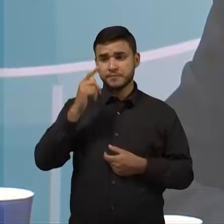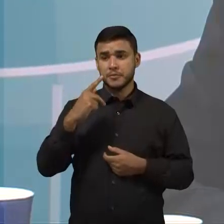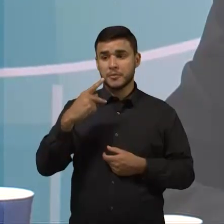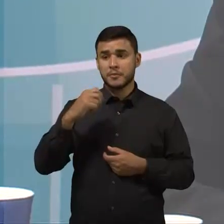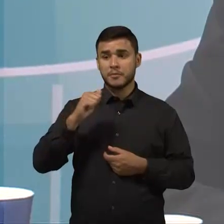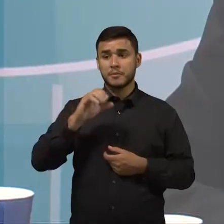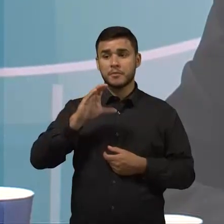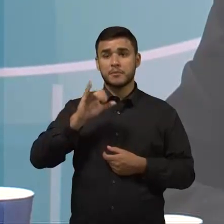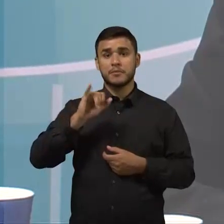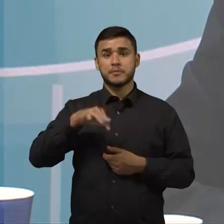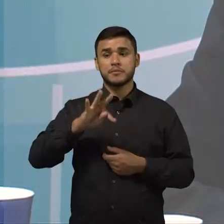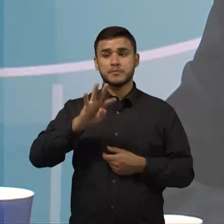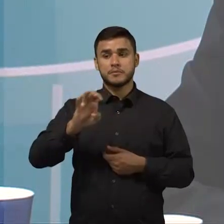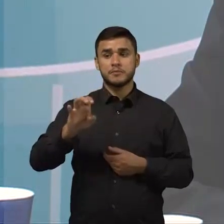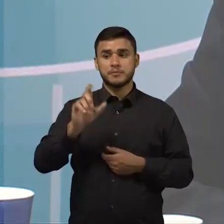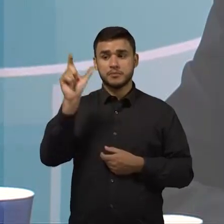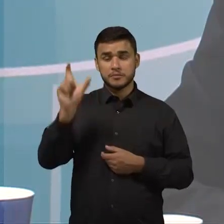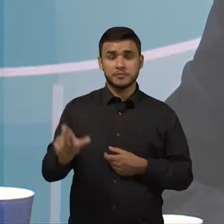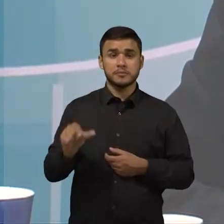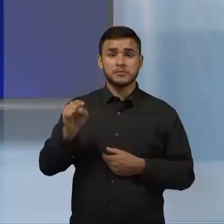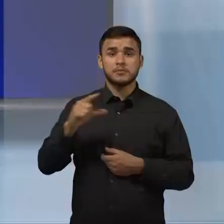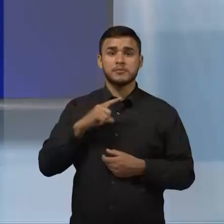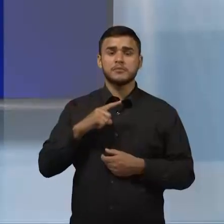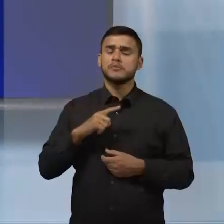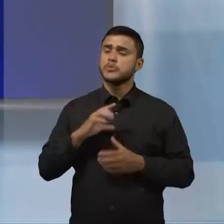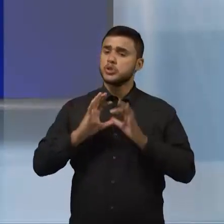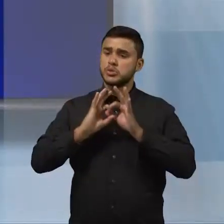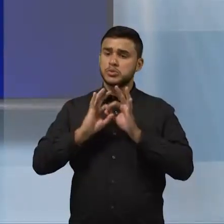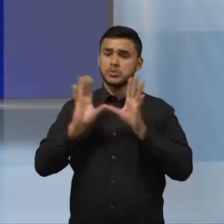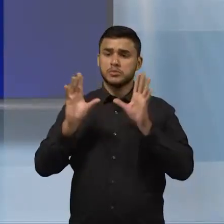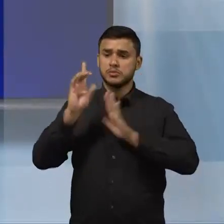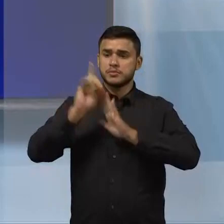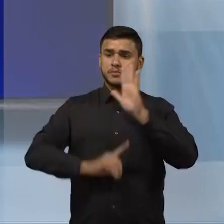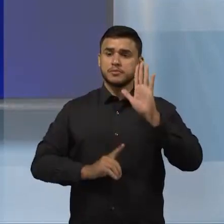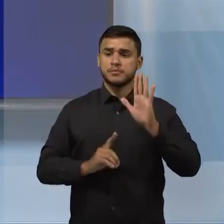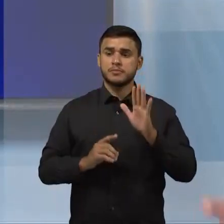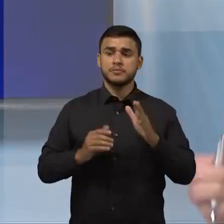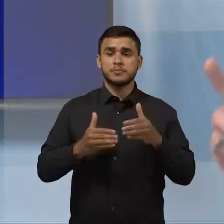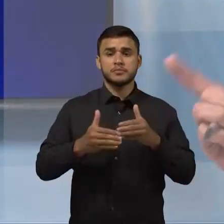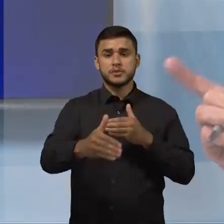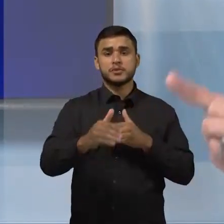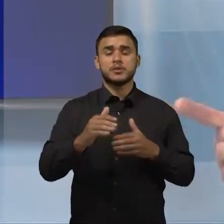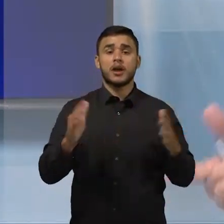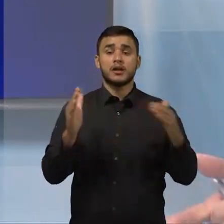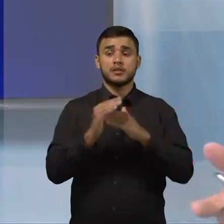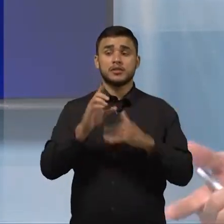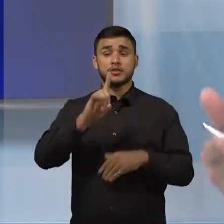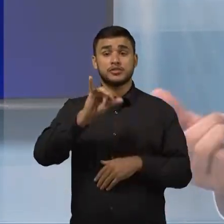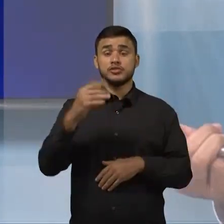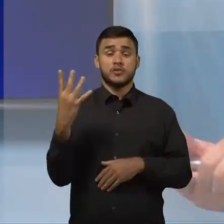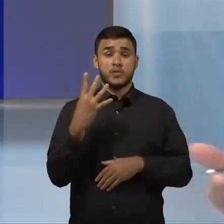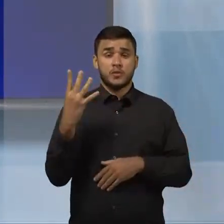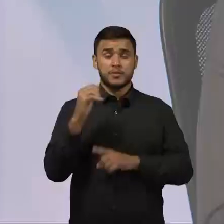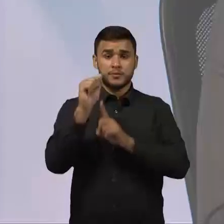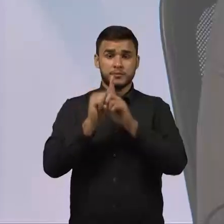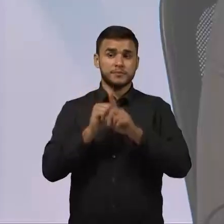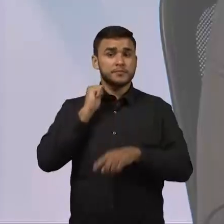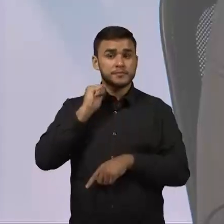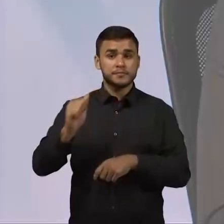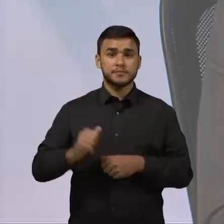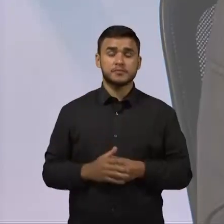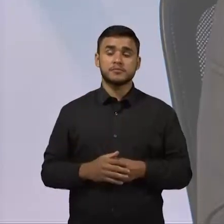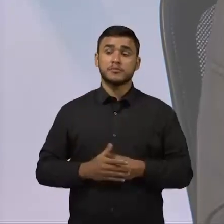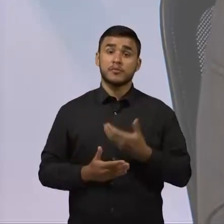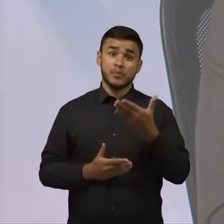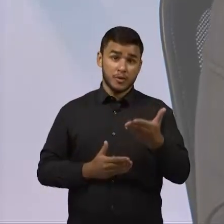paciente, embora moribundo, ele tem o direito de se locomover até o próximo dia 4. É meio contraditório, mas no fundo o que disseram foi isso. Olha, até o